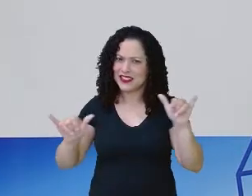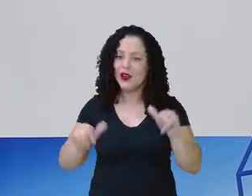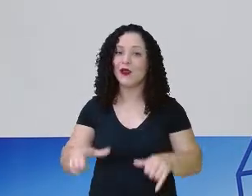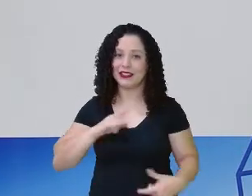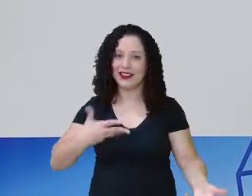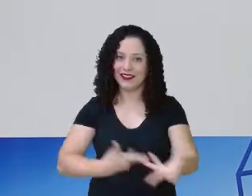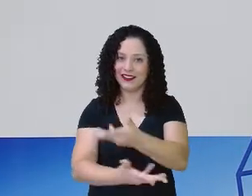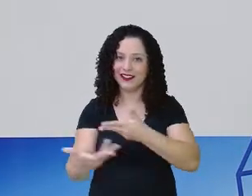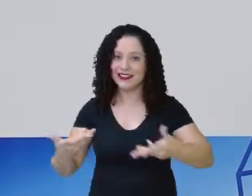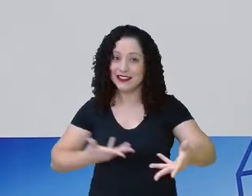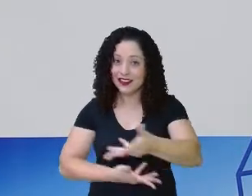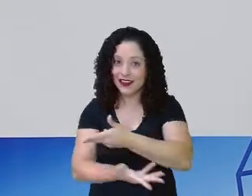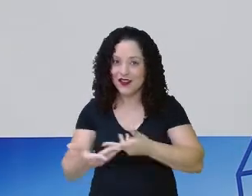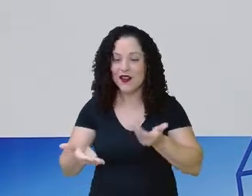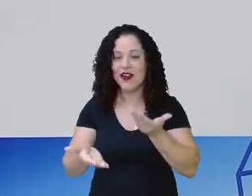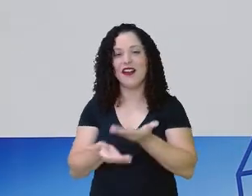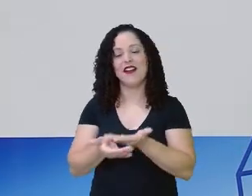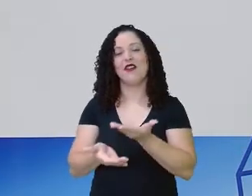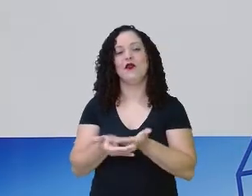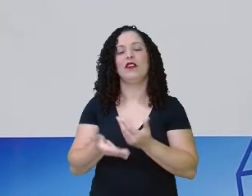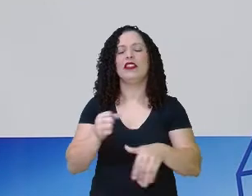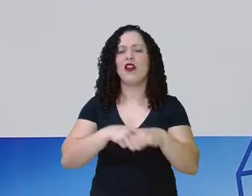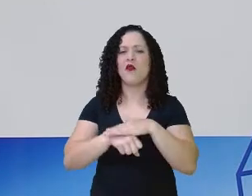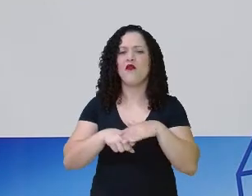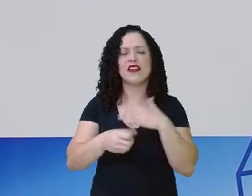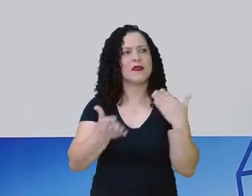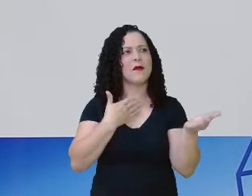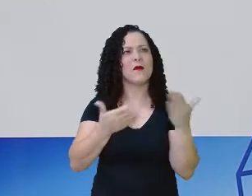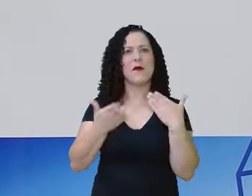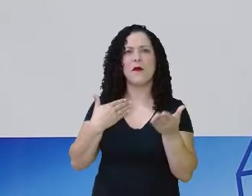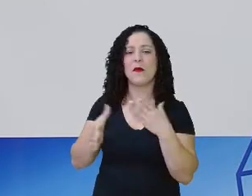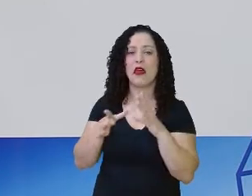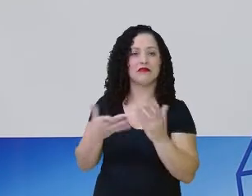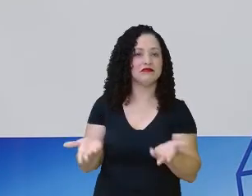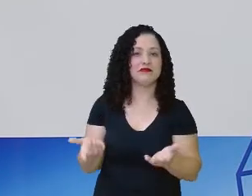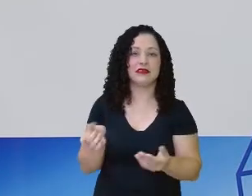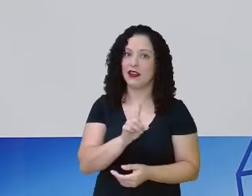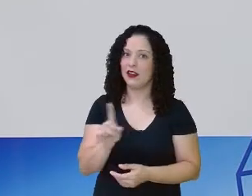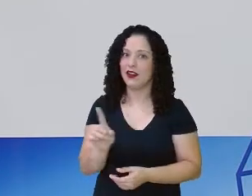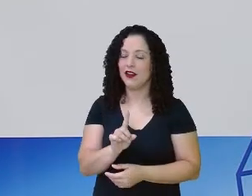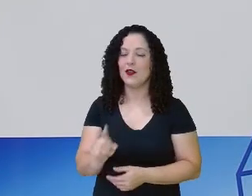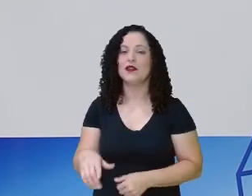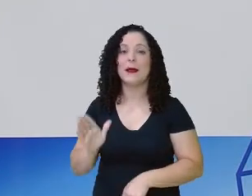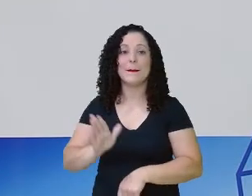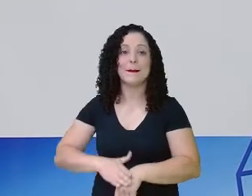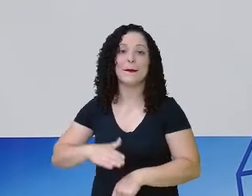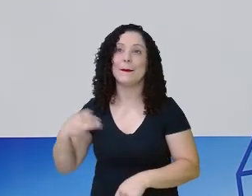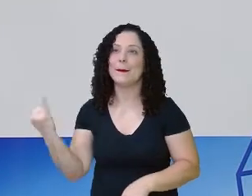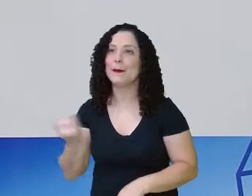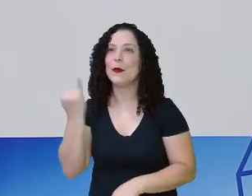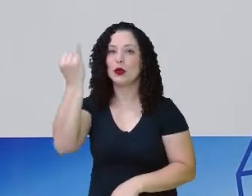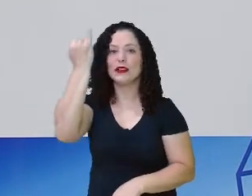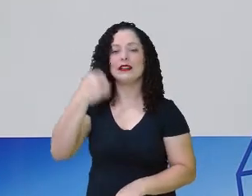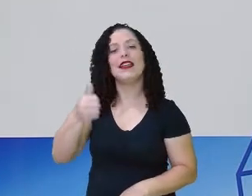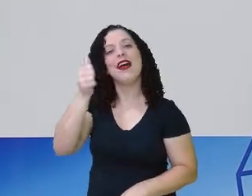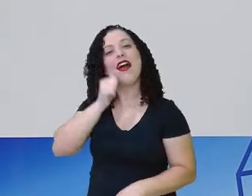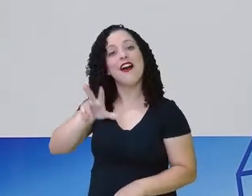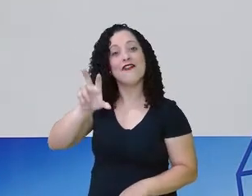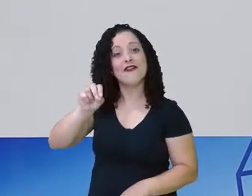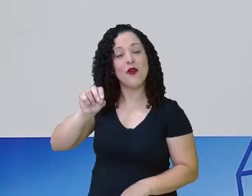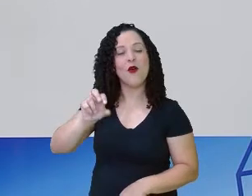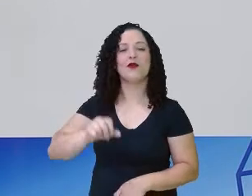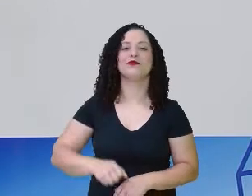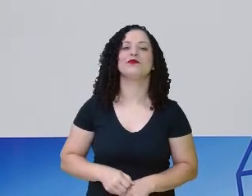ver com a aula, viu? Não pense que nada aqui da nossa conversa é aleatório. Ela disse que a função maior era da avó, e isso é verdade. Os